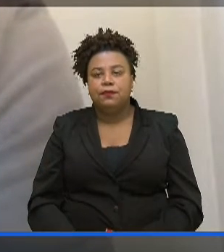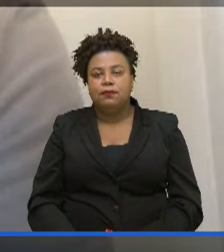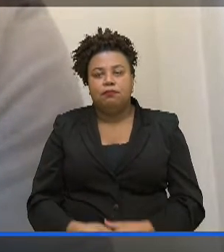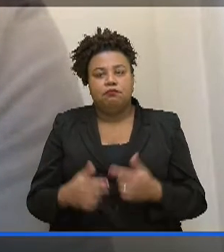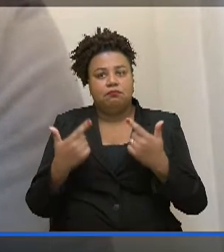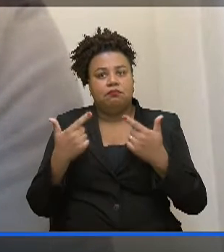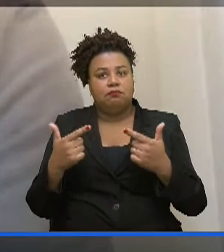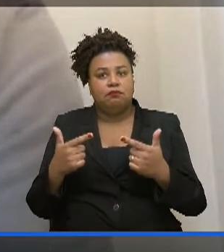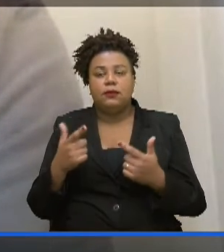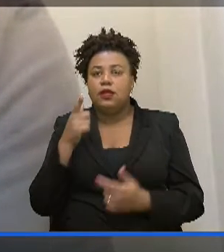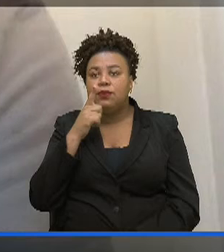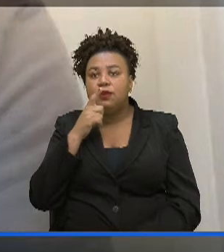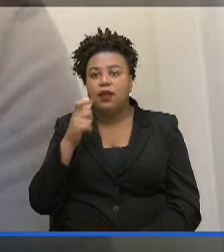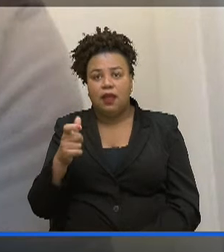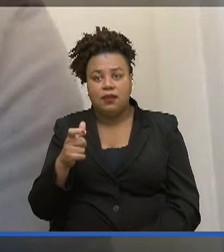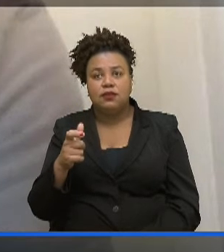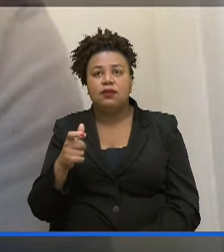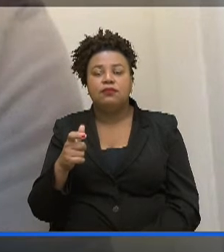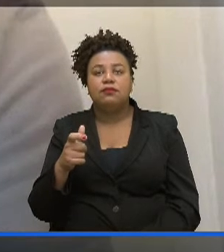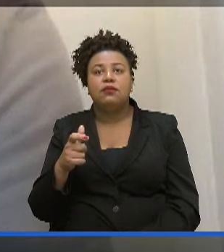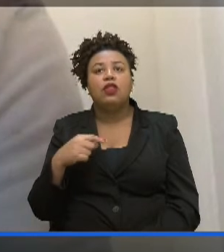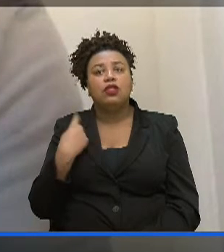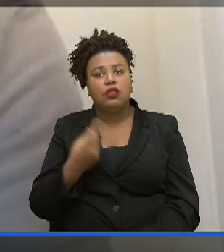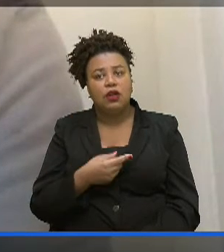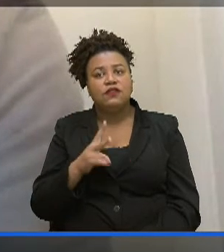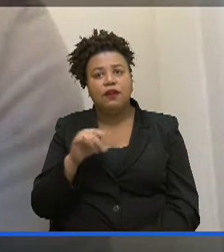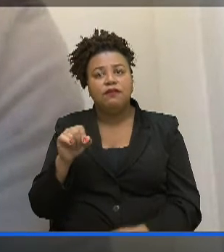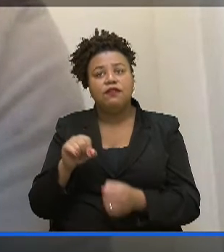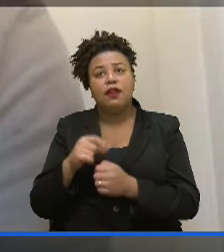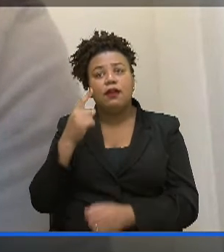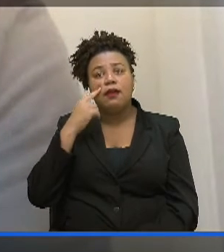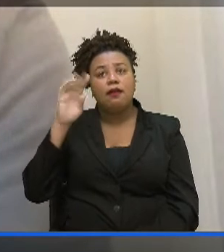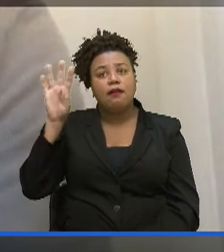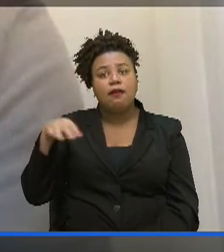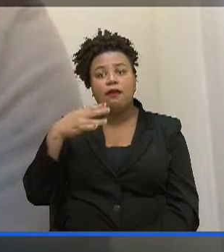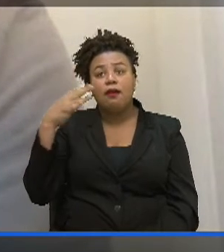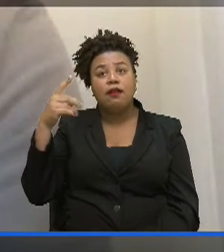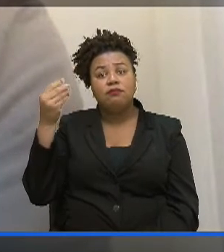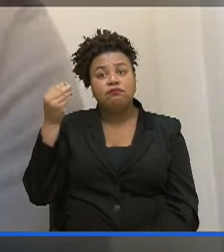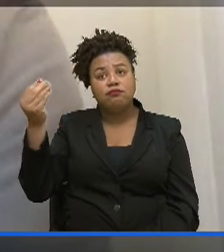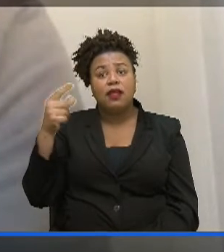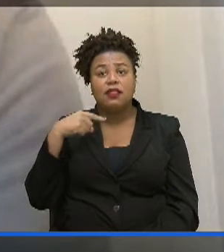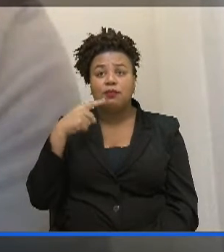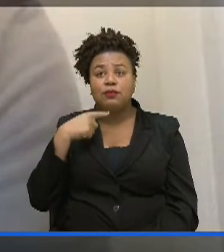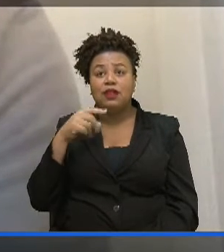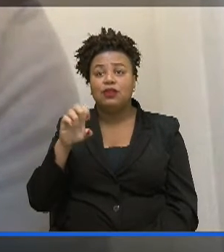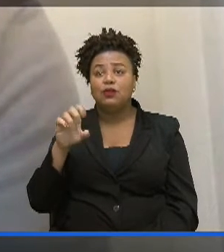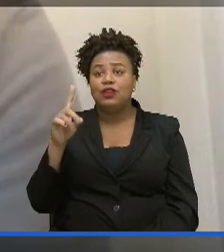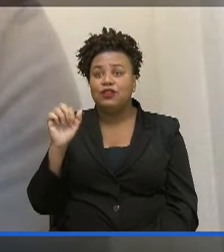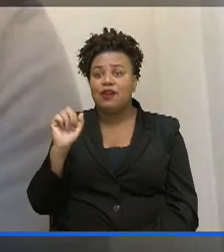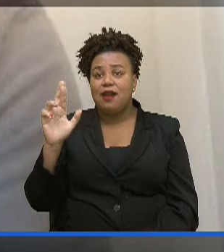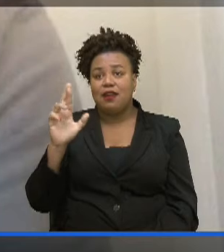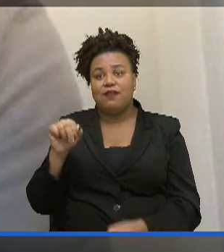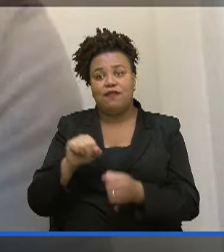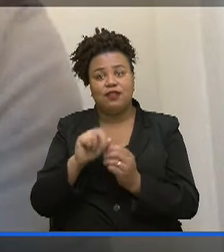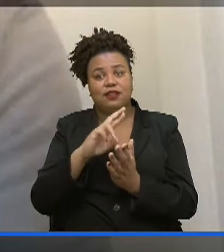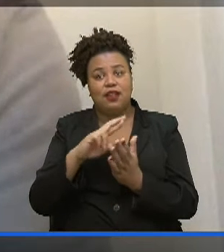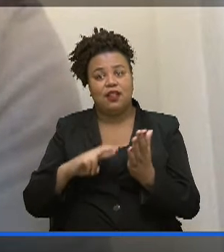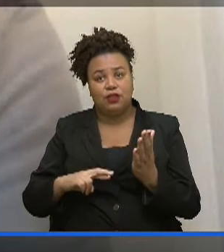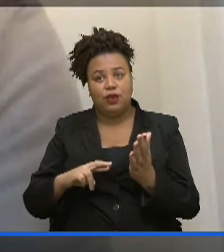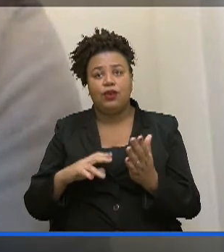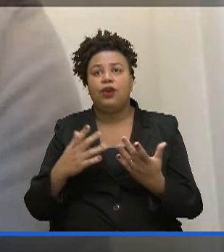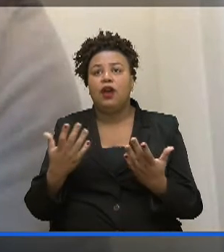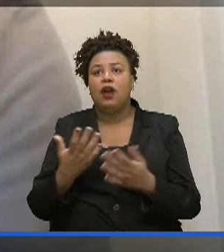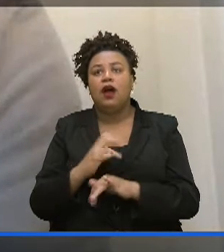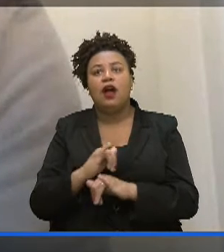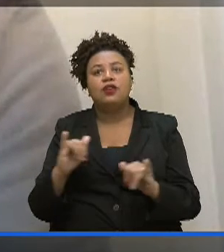Não havendo interessados, nós vamos pela grade, passa a ser o deputado Edgar Preto, relator.